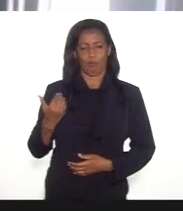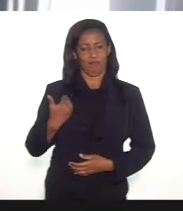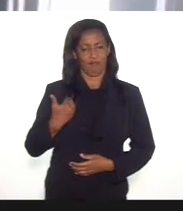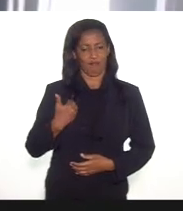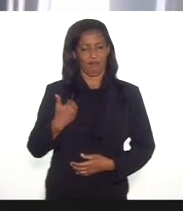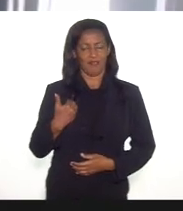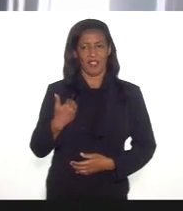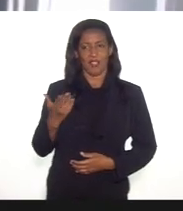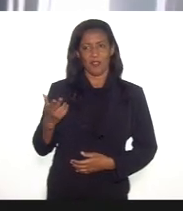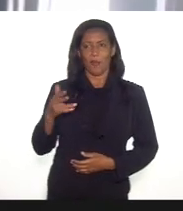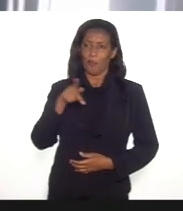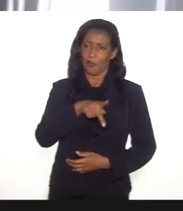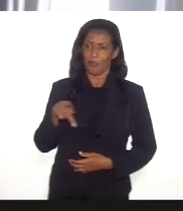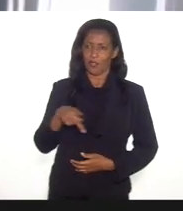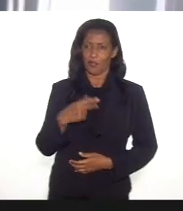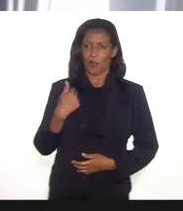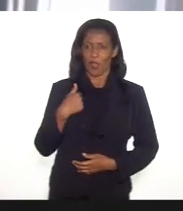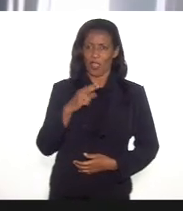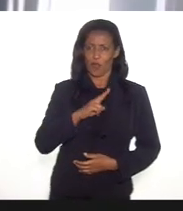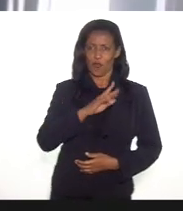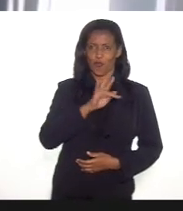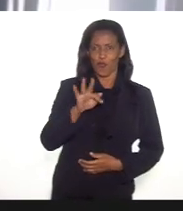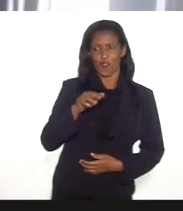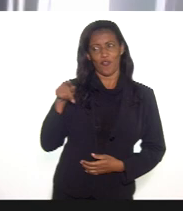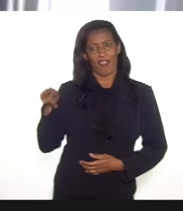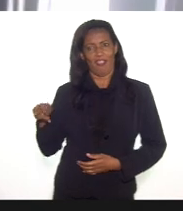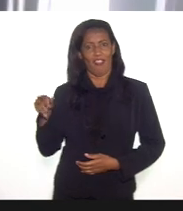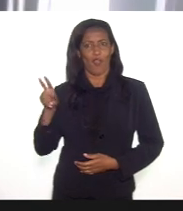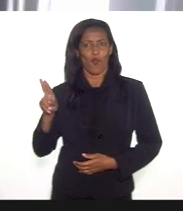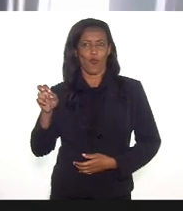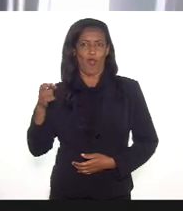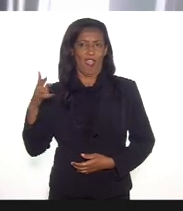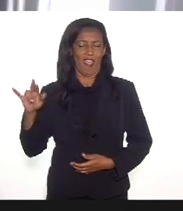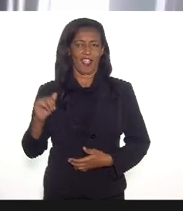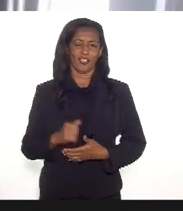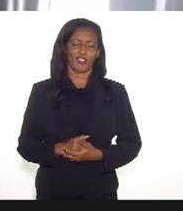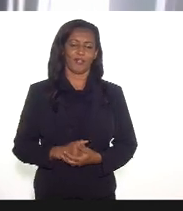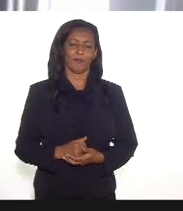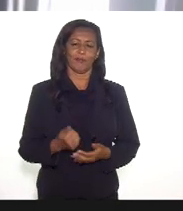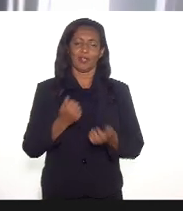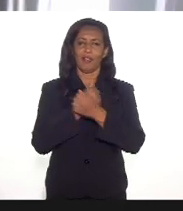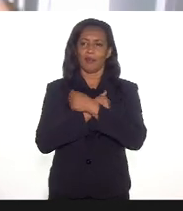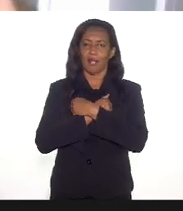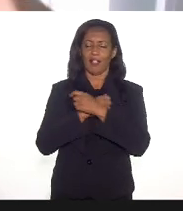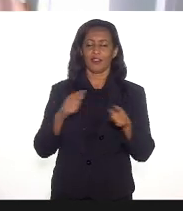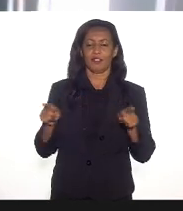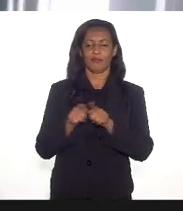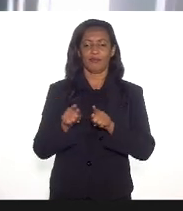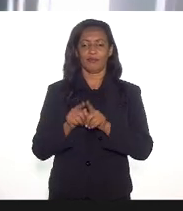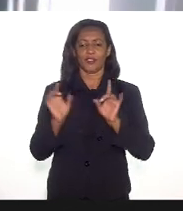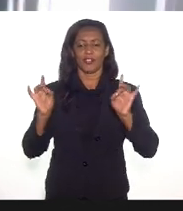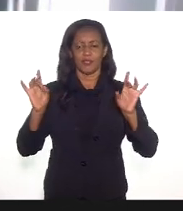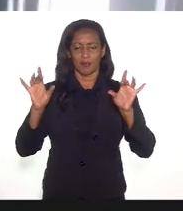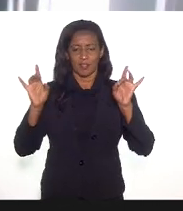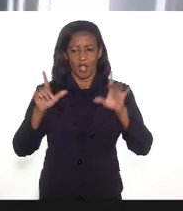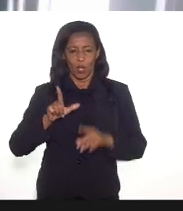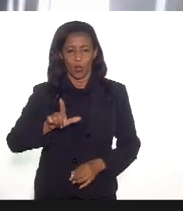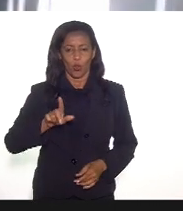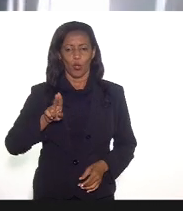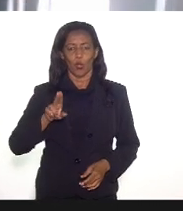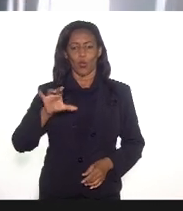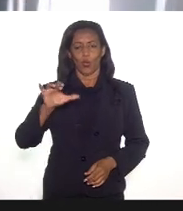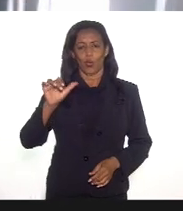da UF, ele da UERJ, quero também saudar o Bruno Sobral, mandar um abraço também muito especial para o Lucas